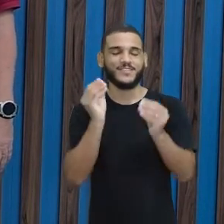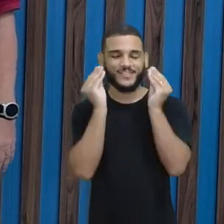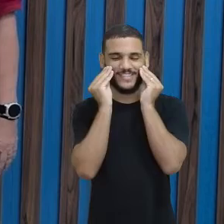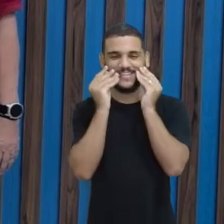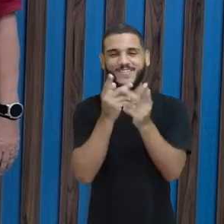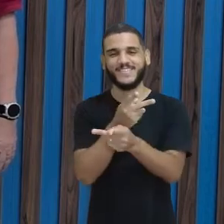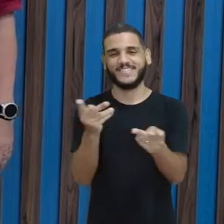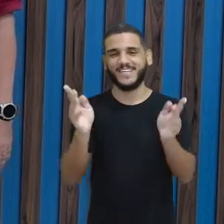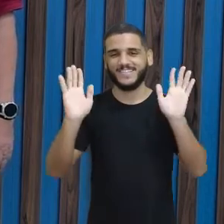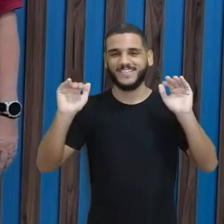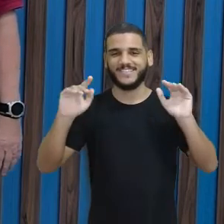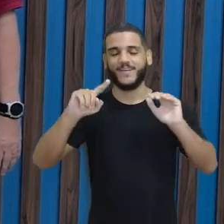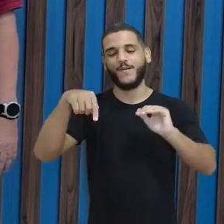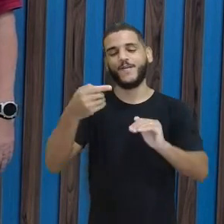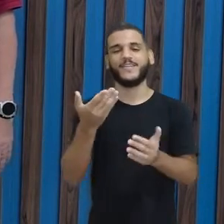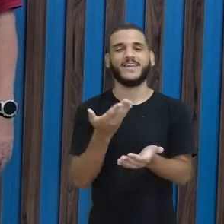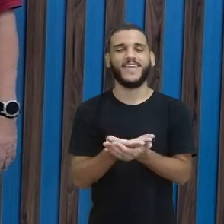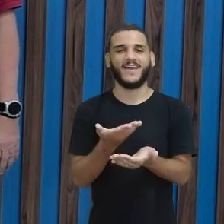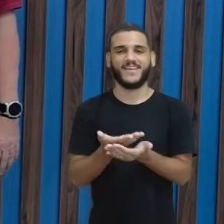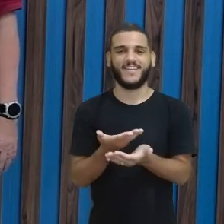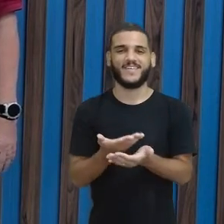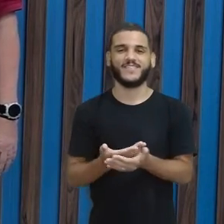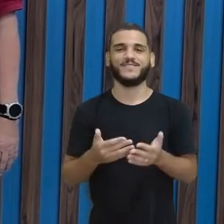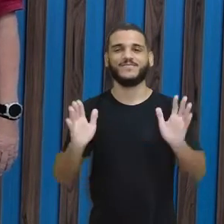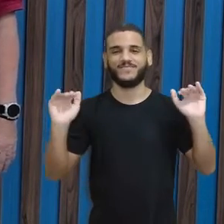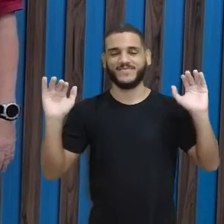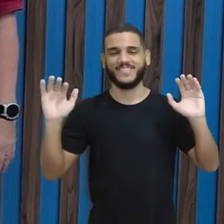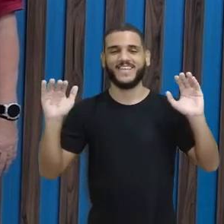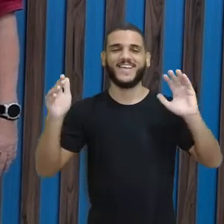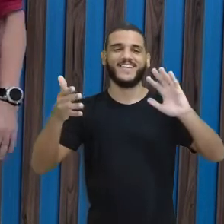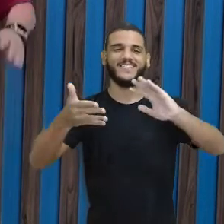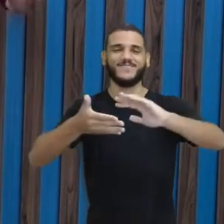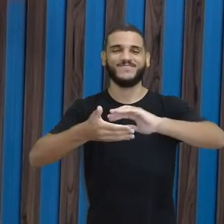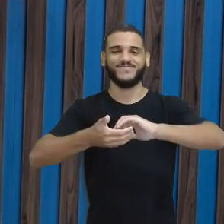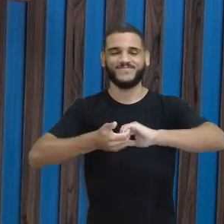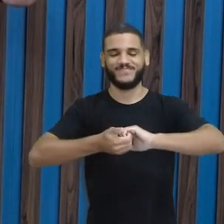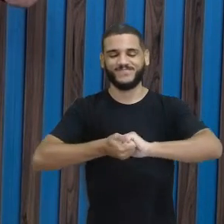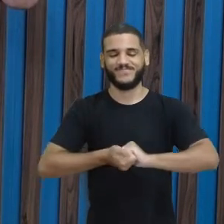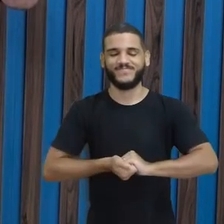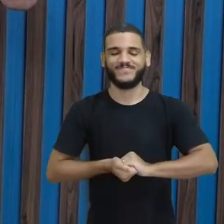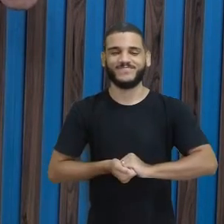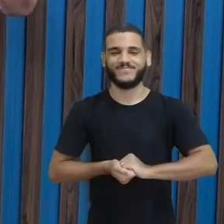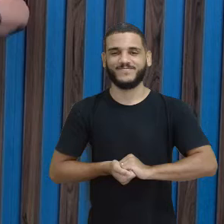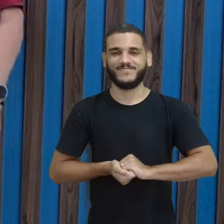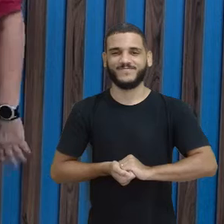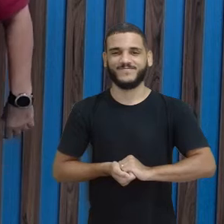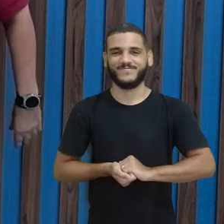vocês. Tchau, pessoal. E até as cenas do próximo capítulo. Muito obrigado. Tchau, Obrigado tchau. pela atenção. Tchau.